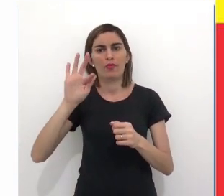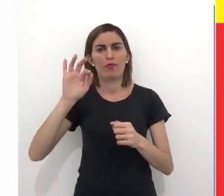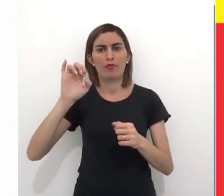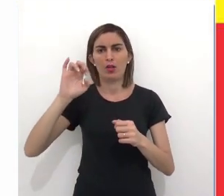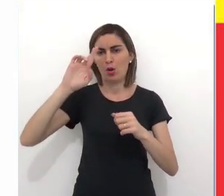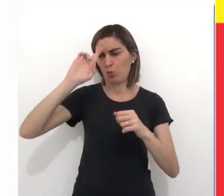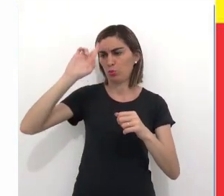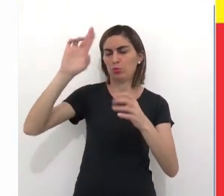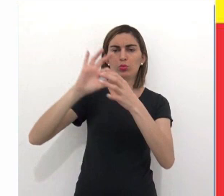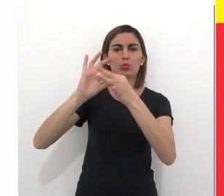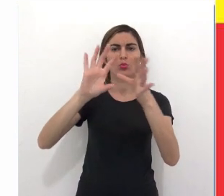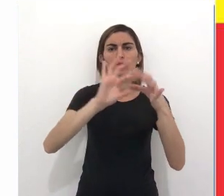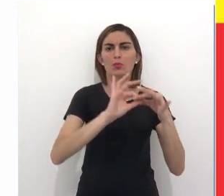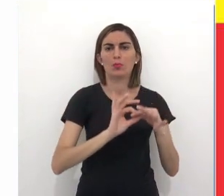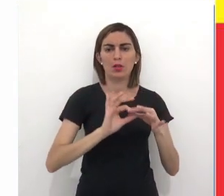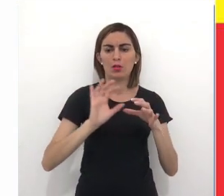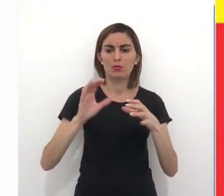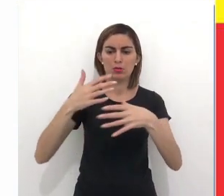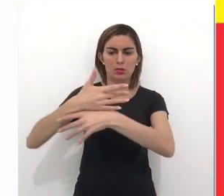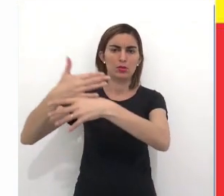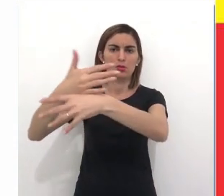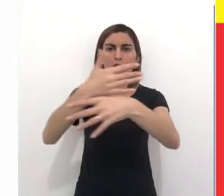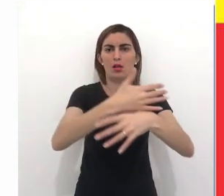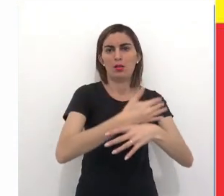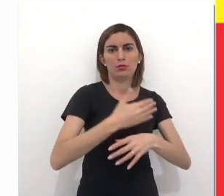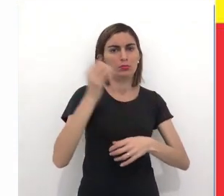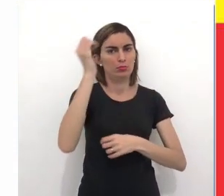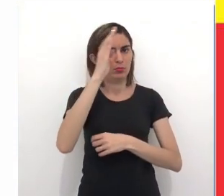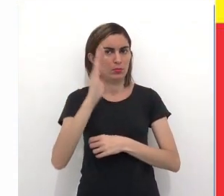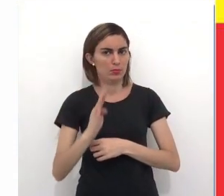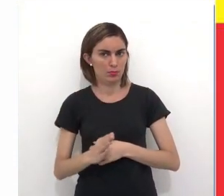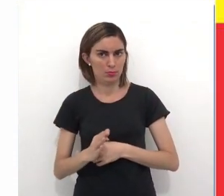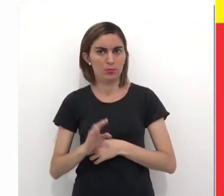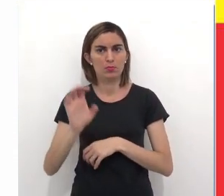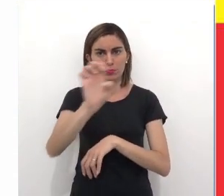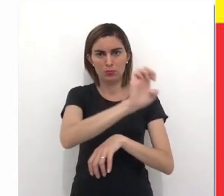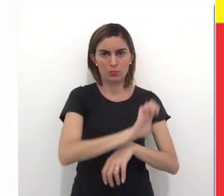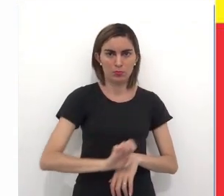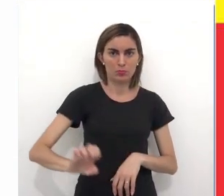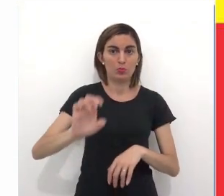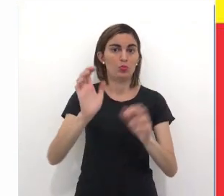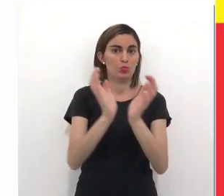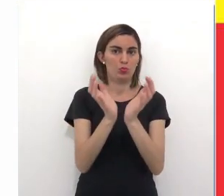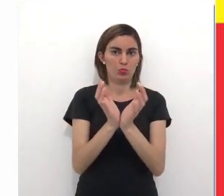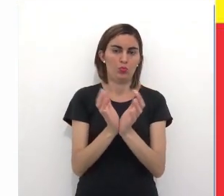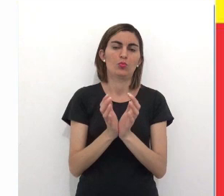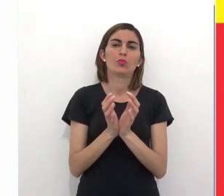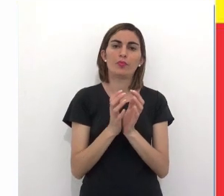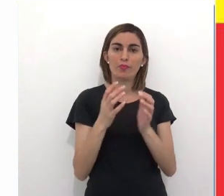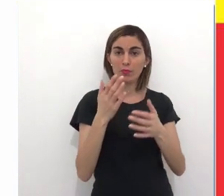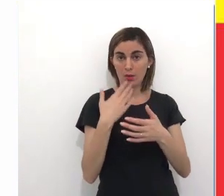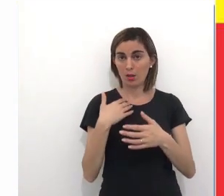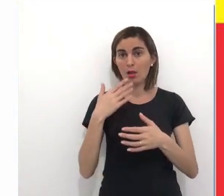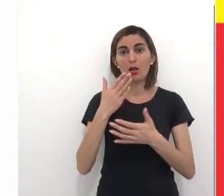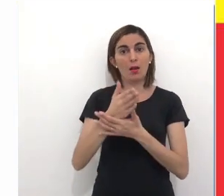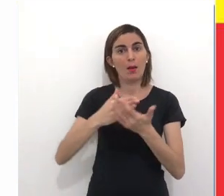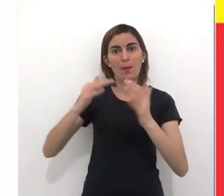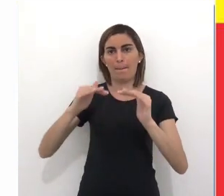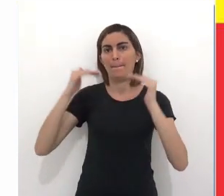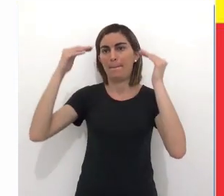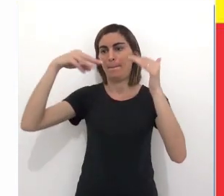mais autonomia às províncias brasileiras. Os membros desse grupo dividiam-se